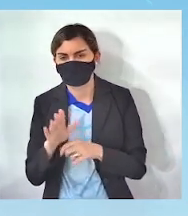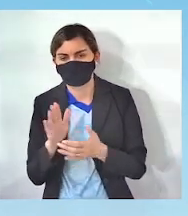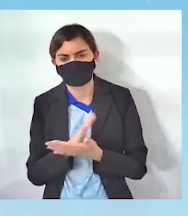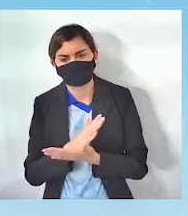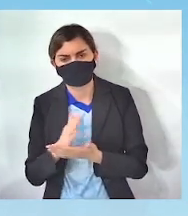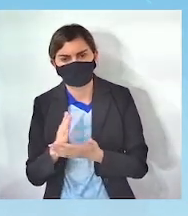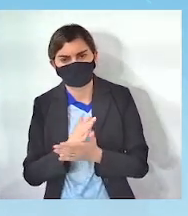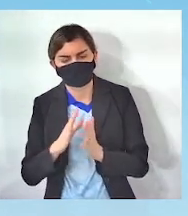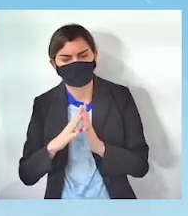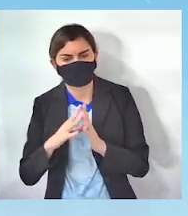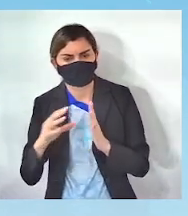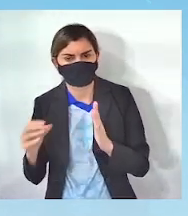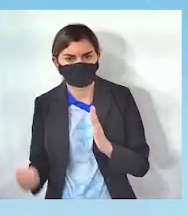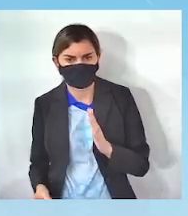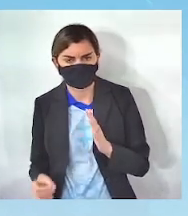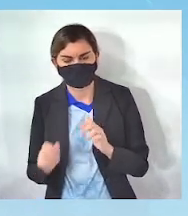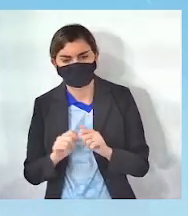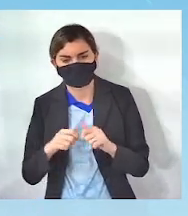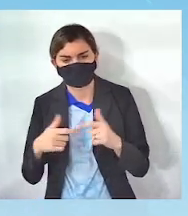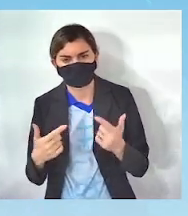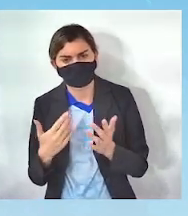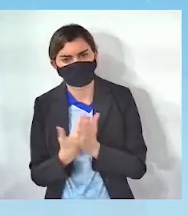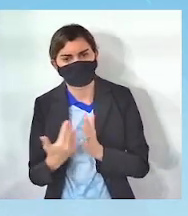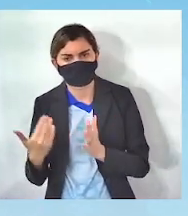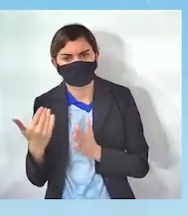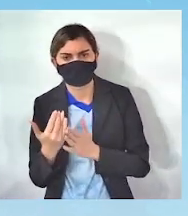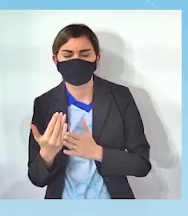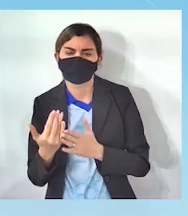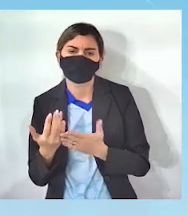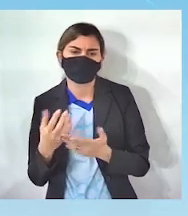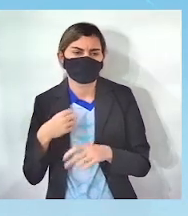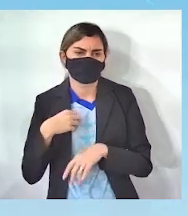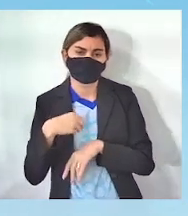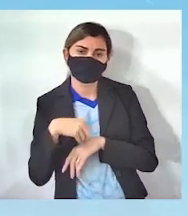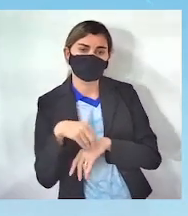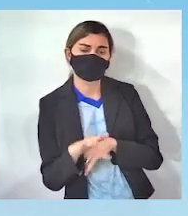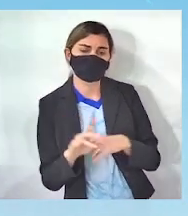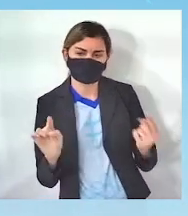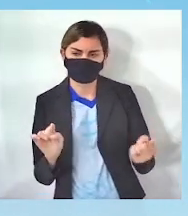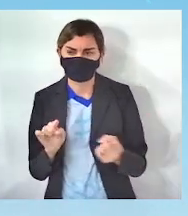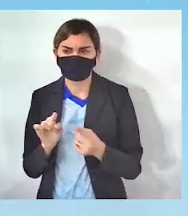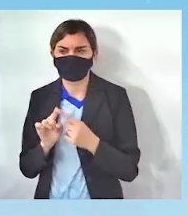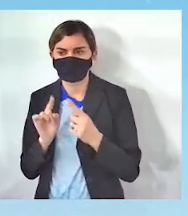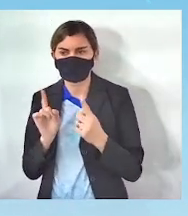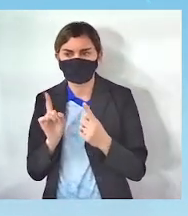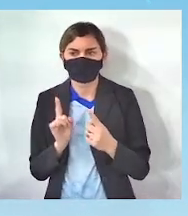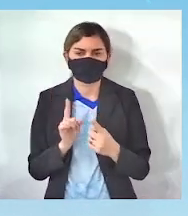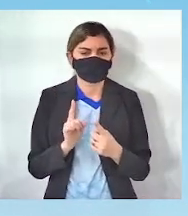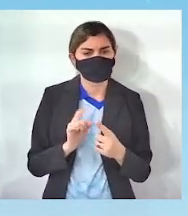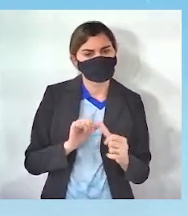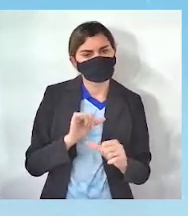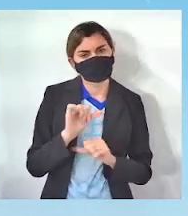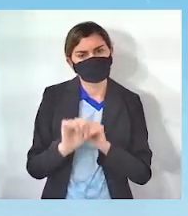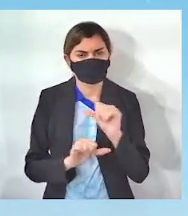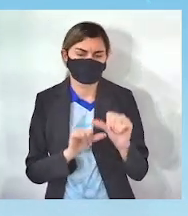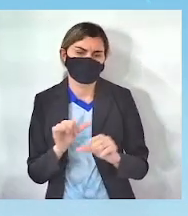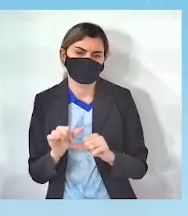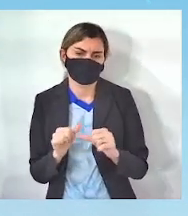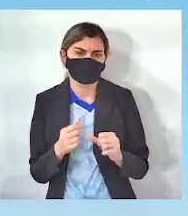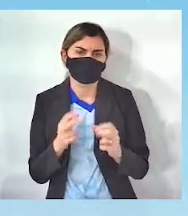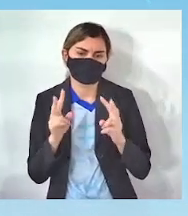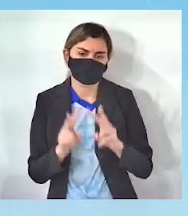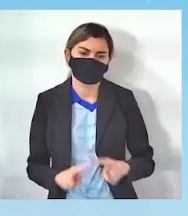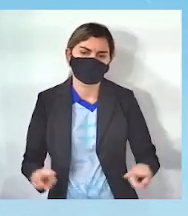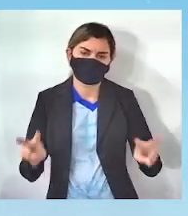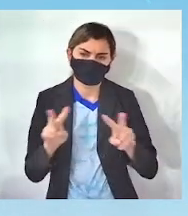alguns desses modelos, obviamente os mais relevantes, os que trouxeram mais impacto, mais transformação na visão